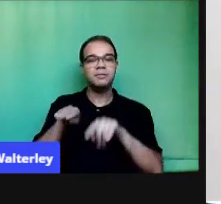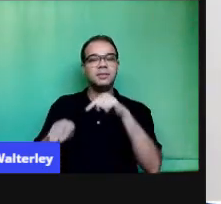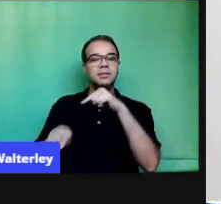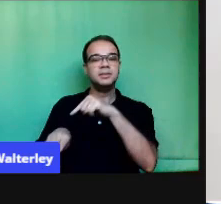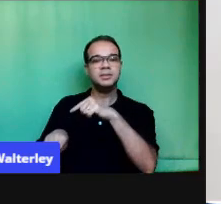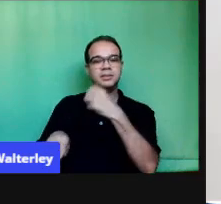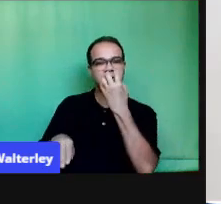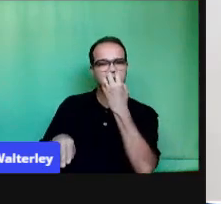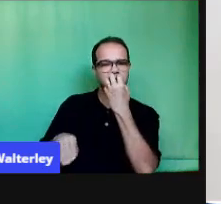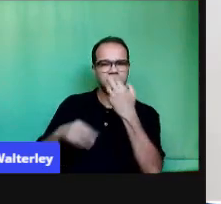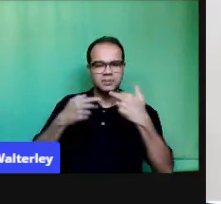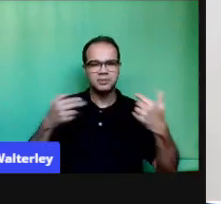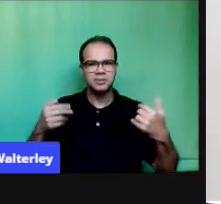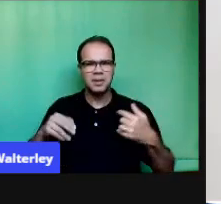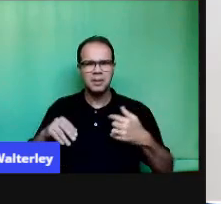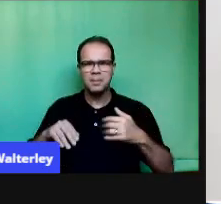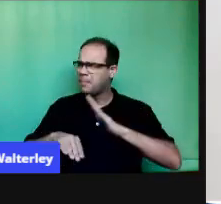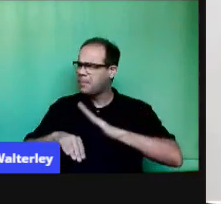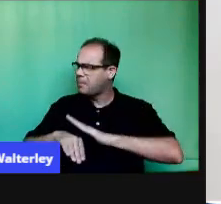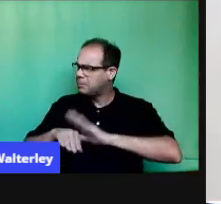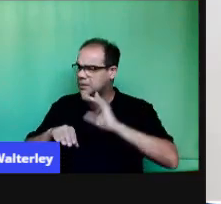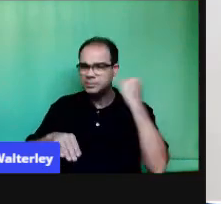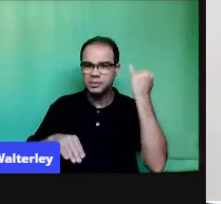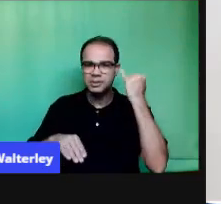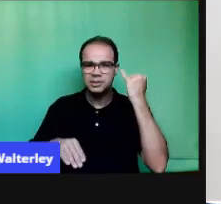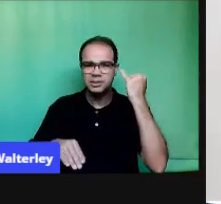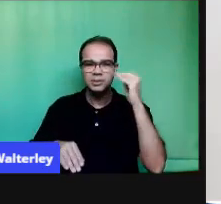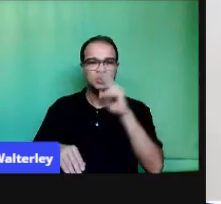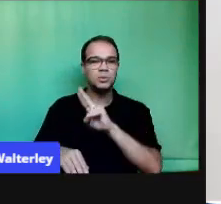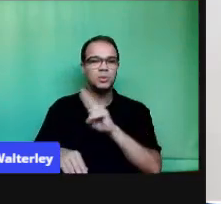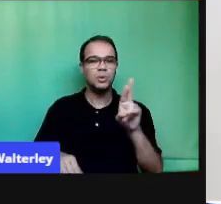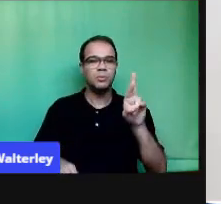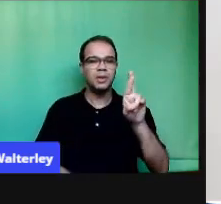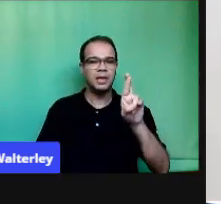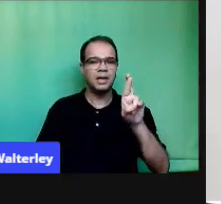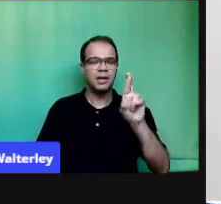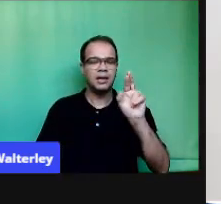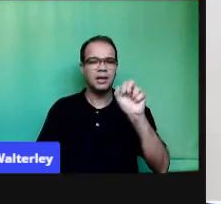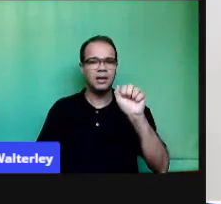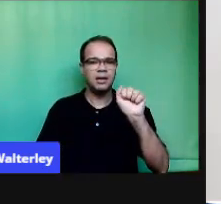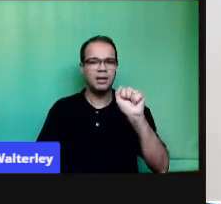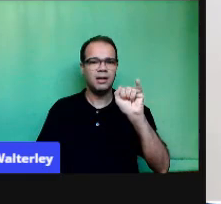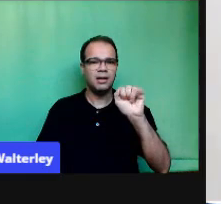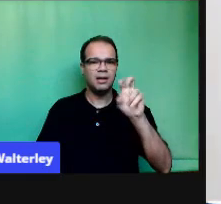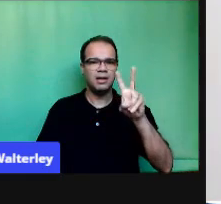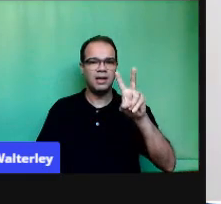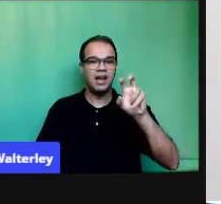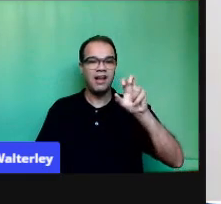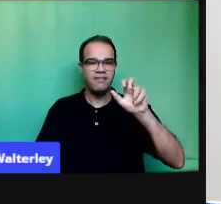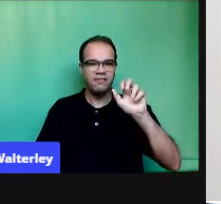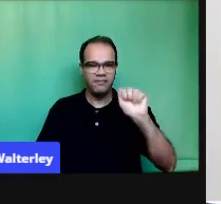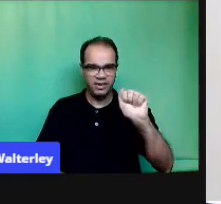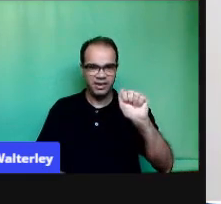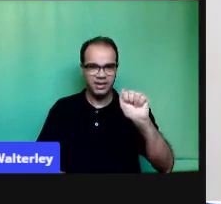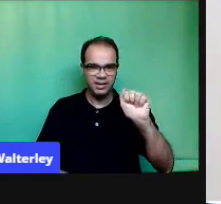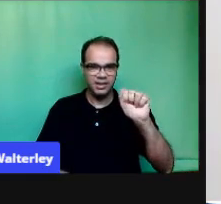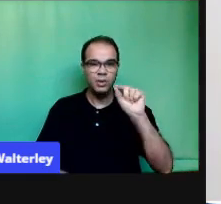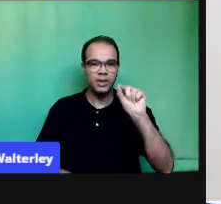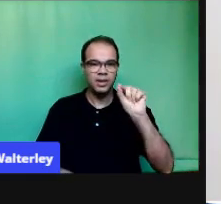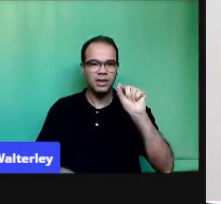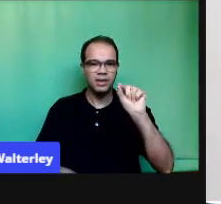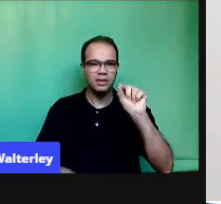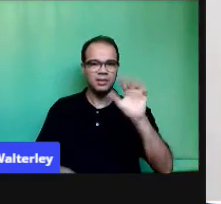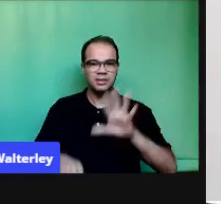nessa questão seja a raiva. A raiva, ela é uma zoonose, ou seja, ela é uma doença que é transmitida de animais para